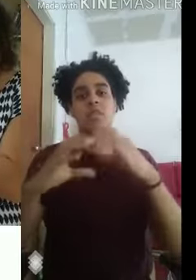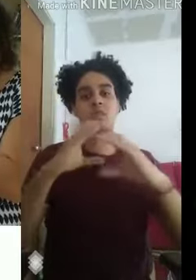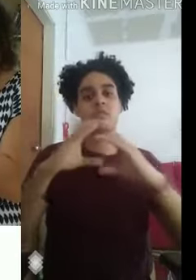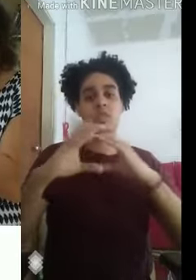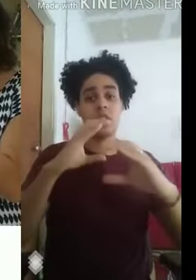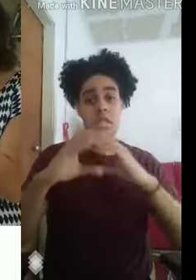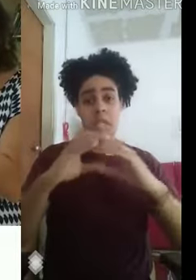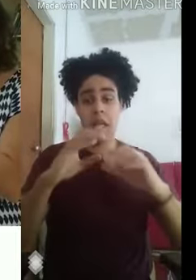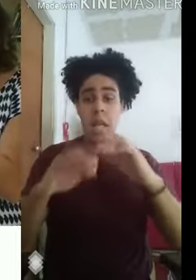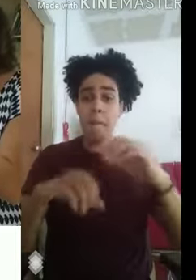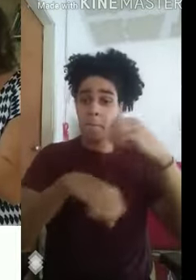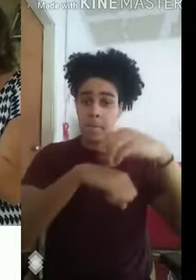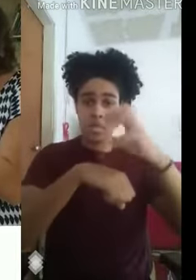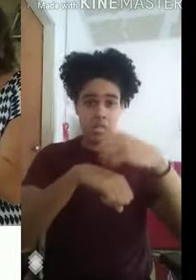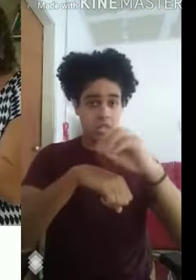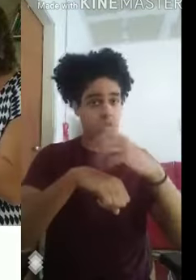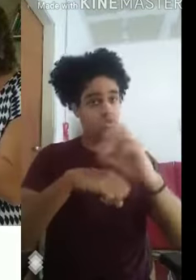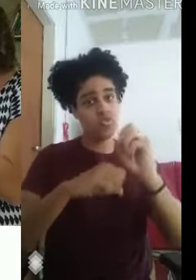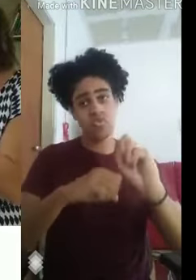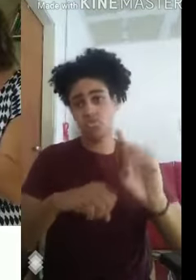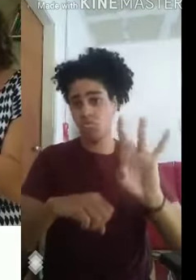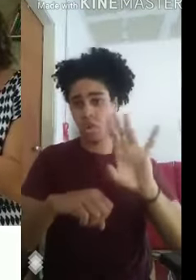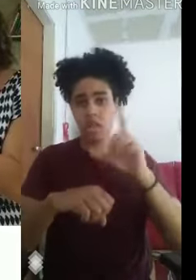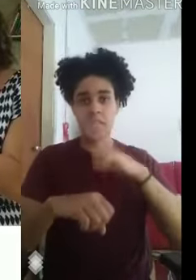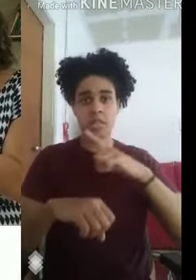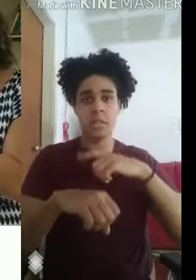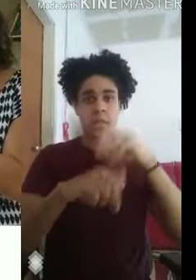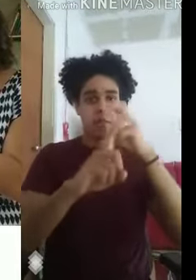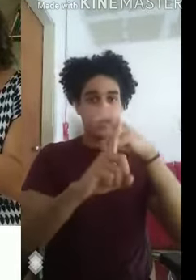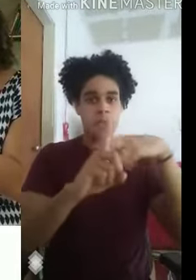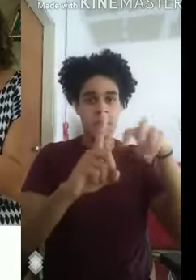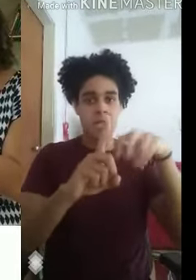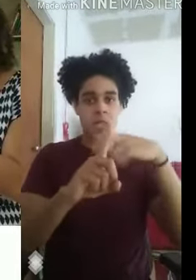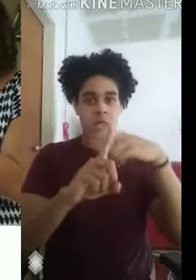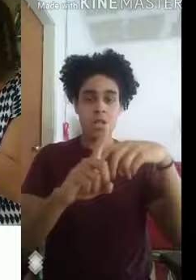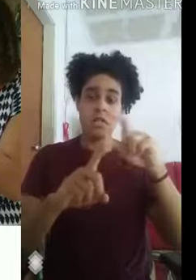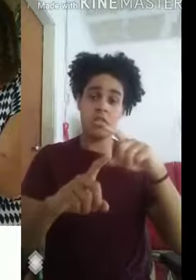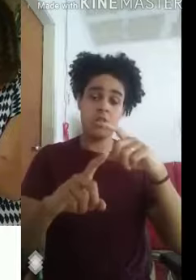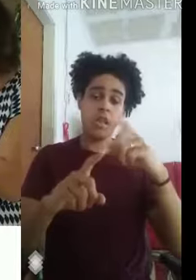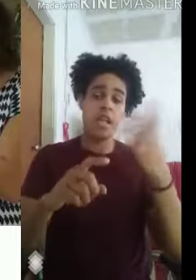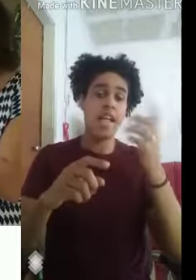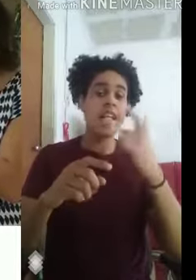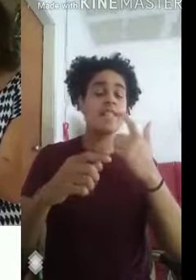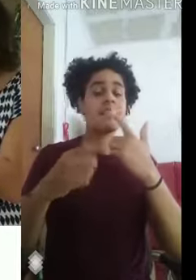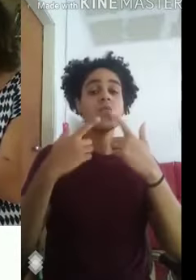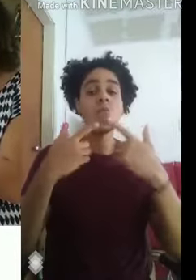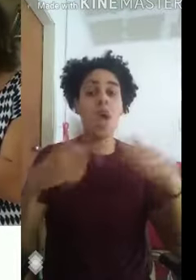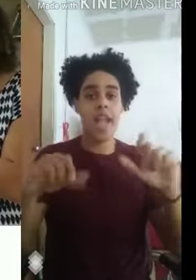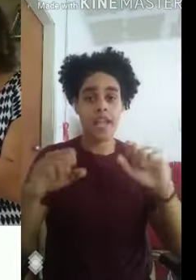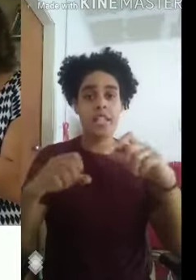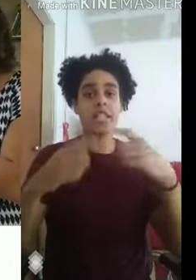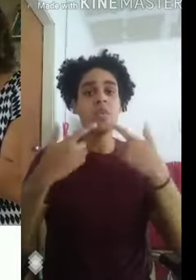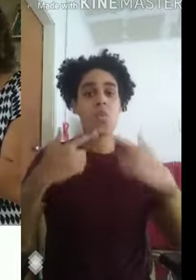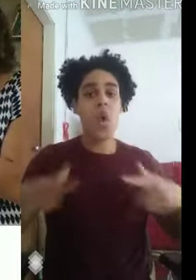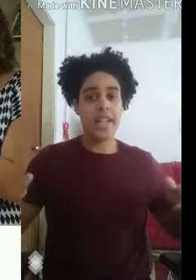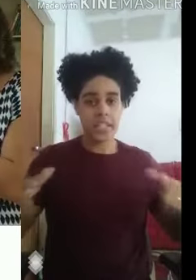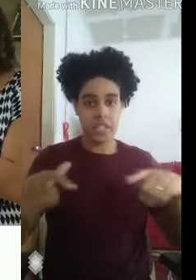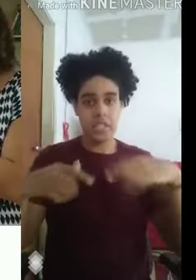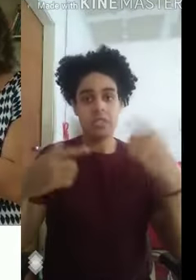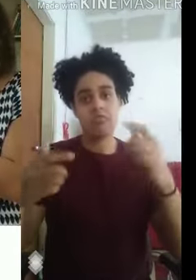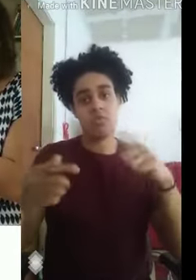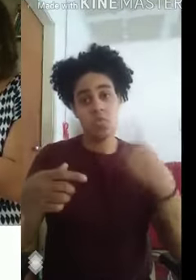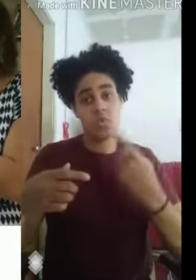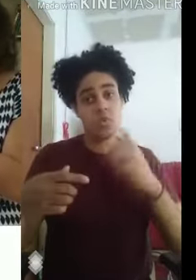um código, ou seja, por meio de uma linguagem. No nosso caso, a língua portuguesa. Se a linguagem é tão importante nesse processo